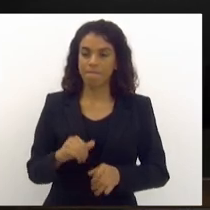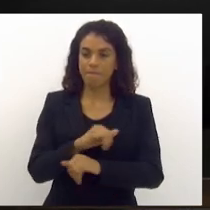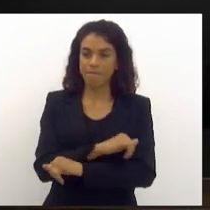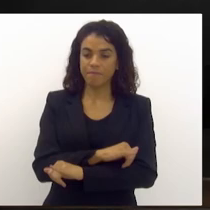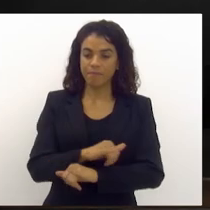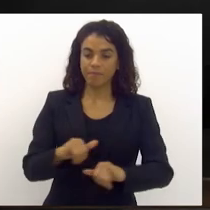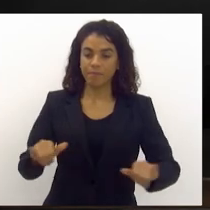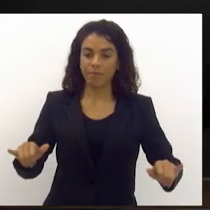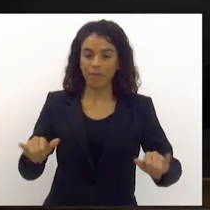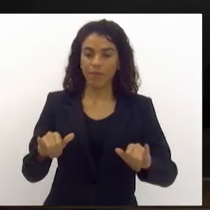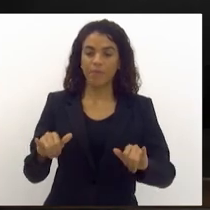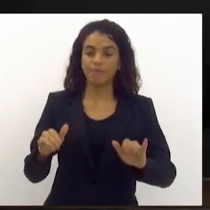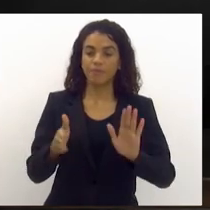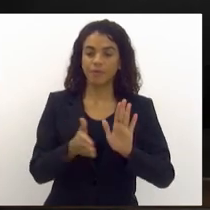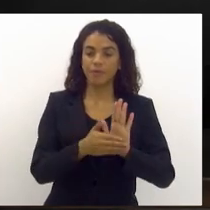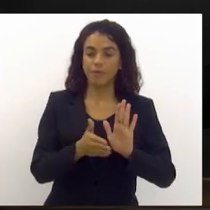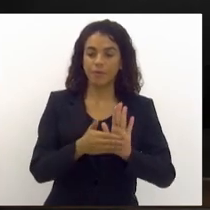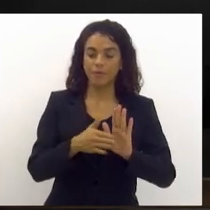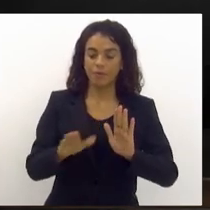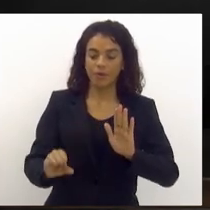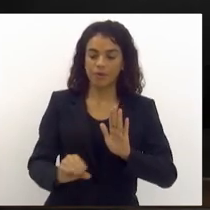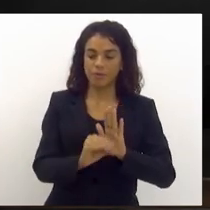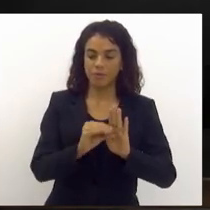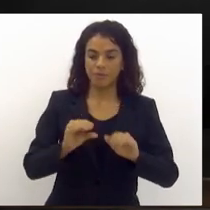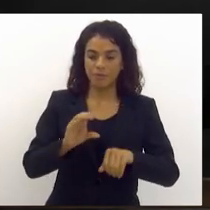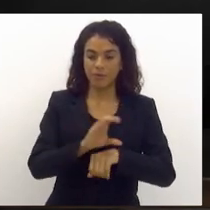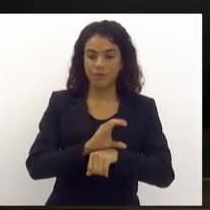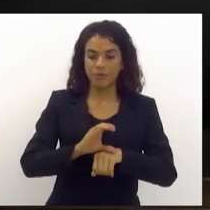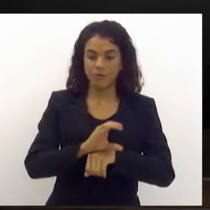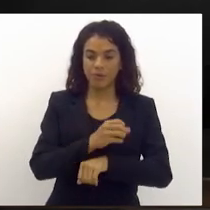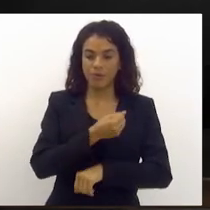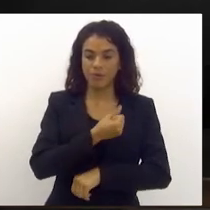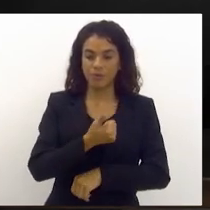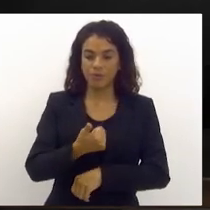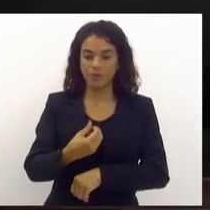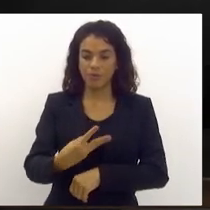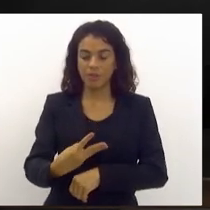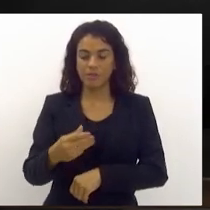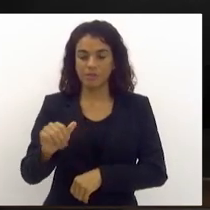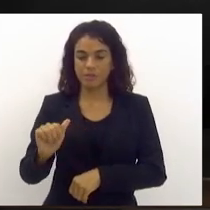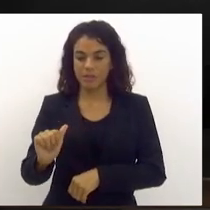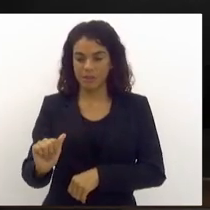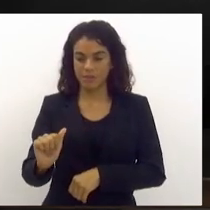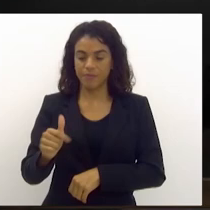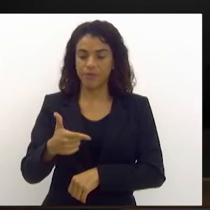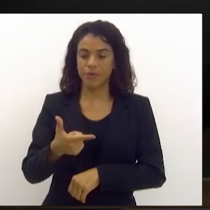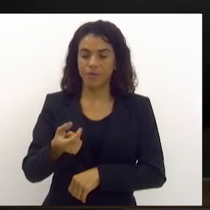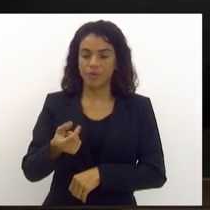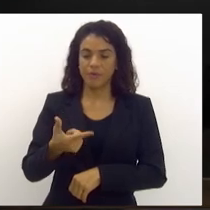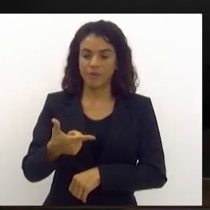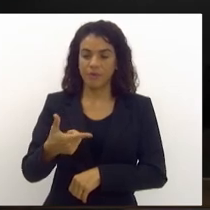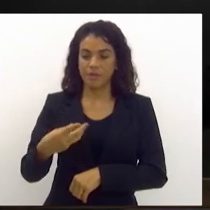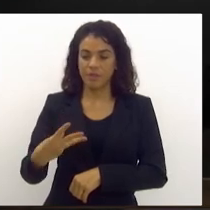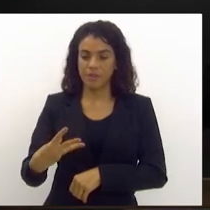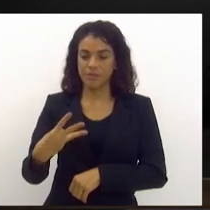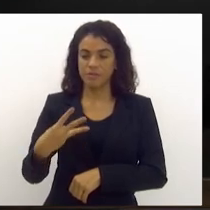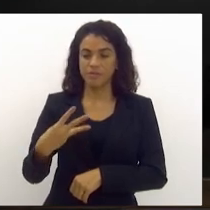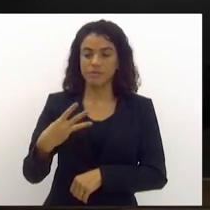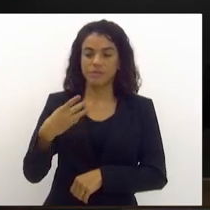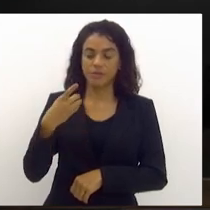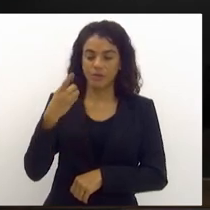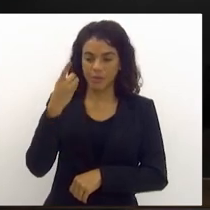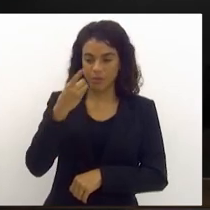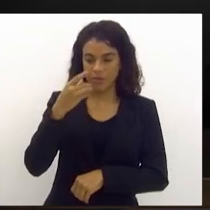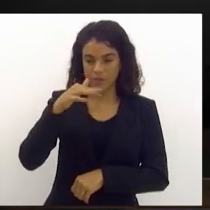Anuncio proposta de emenda constitucional número 13A de 2023, de autoria do deputado